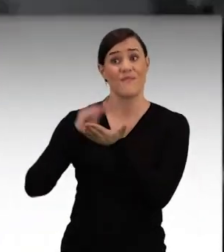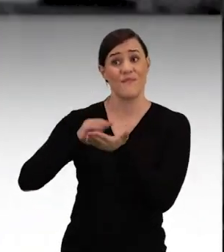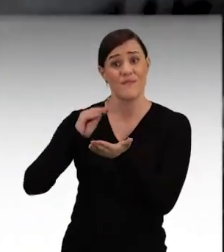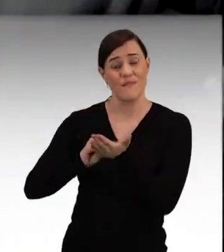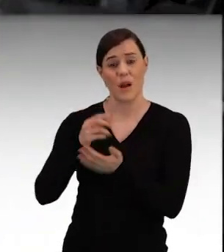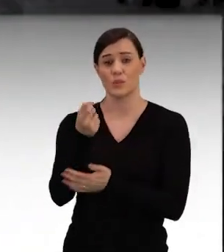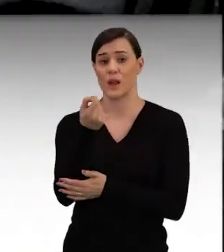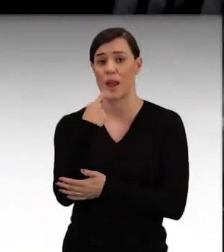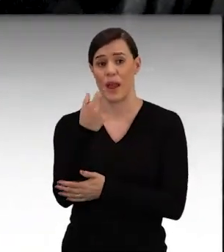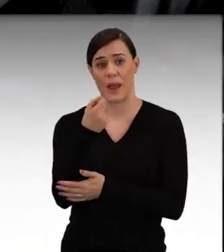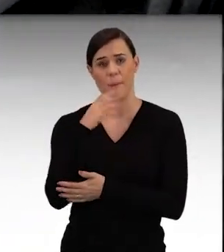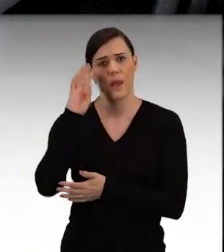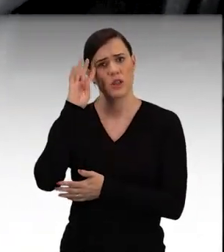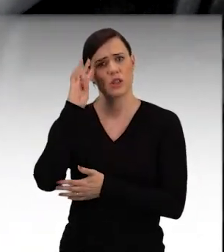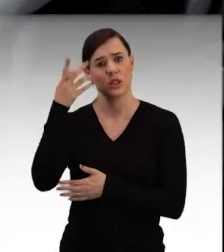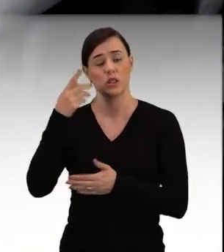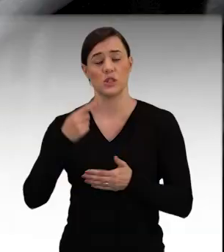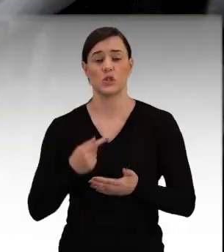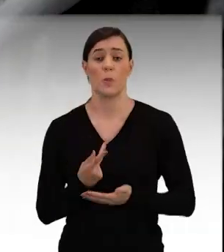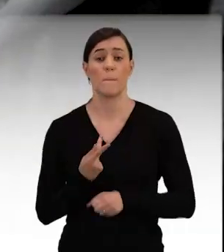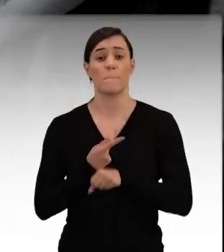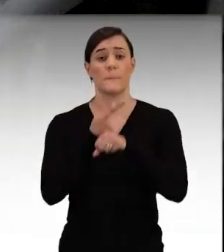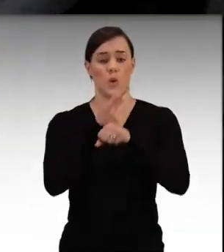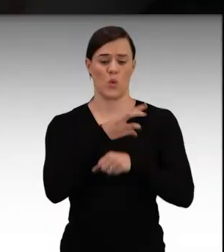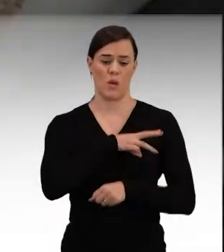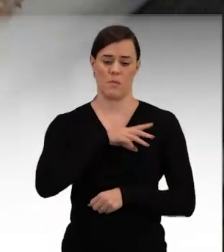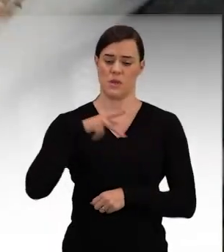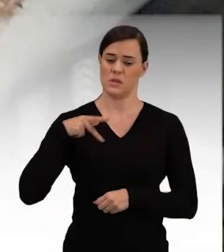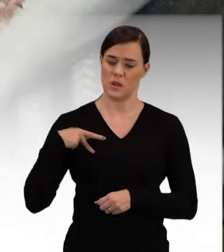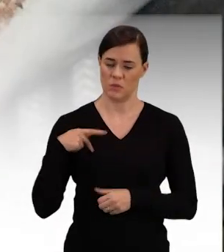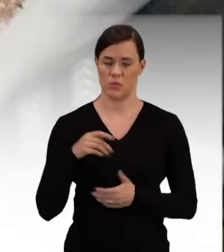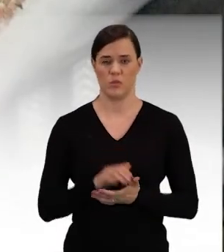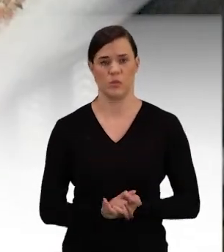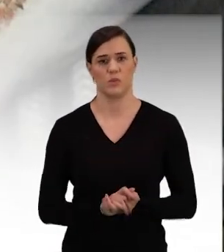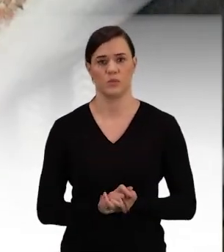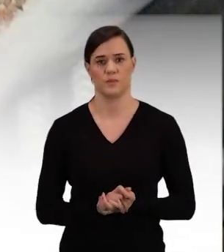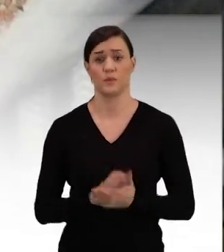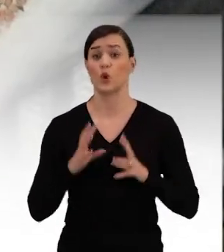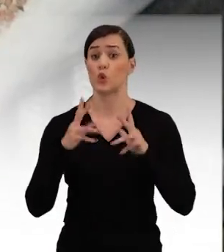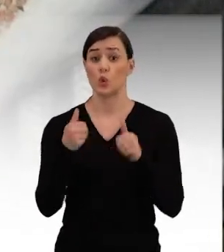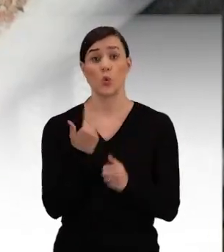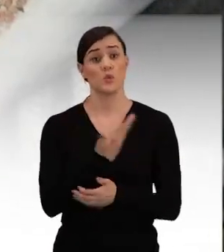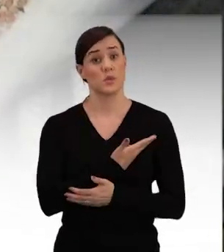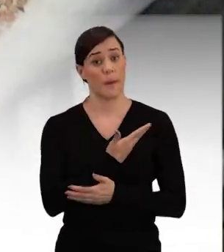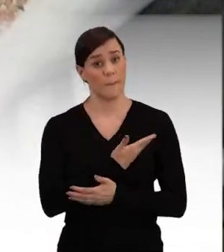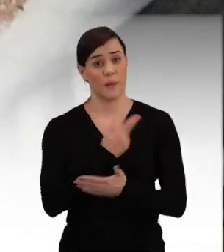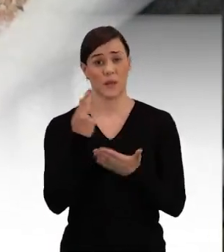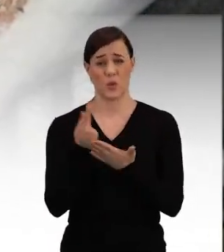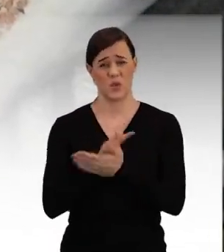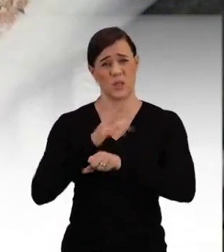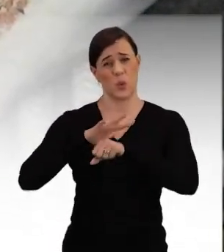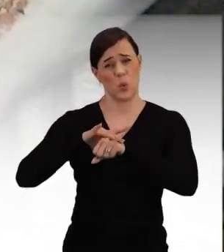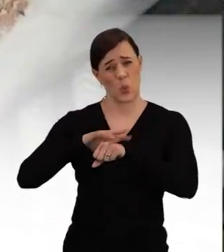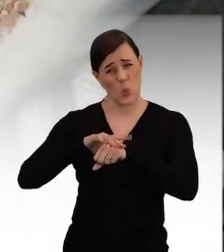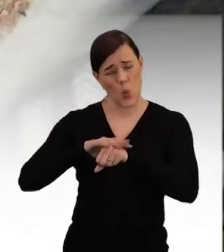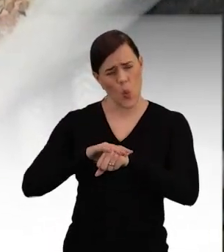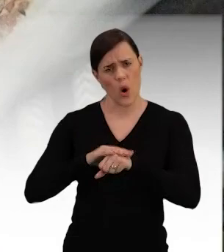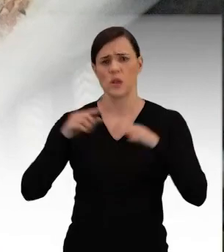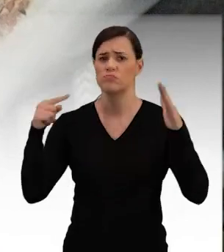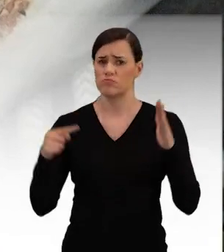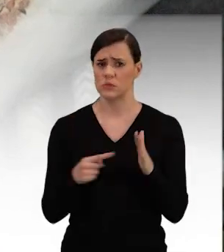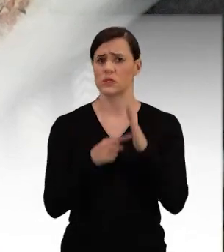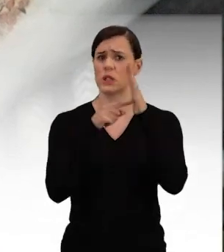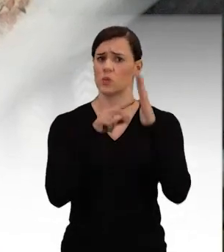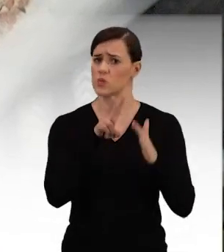faltas de remédios, decidiu procurar o Ministério Público. Gostaria que todos os amigos que estão passando por enfermidades fizessem as suas